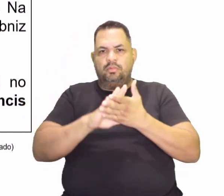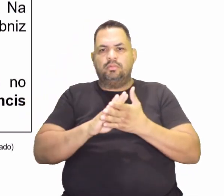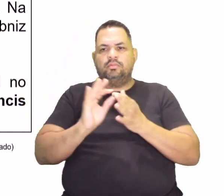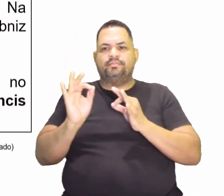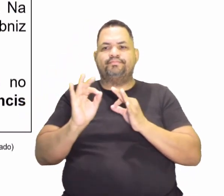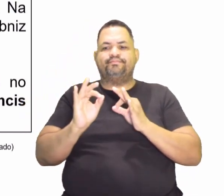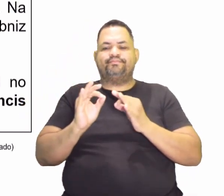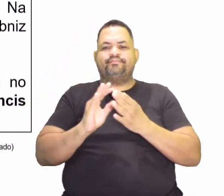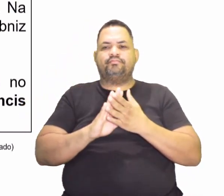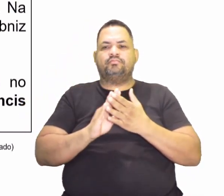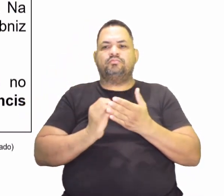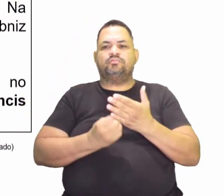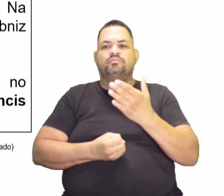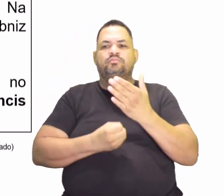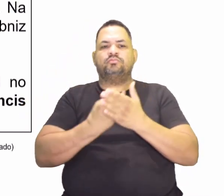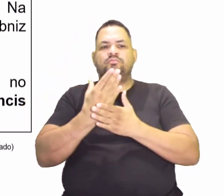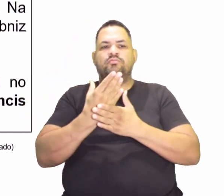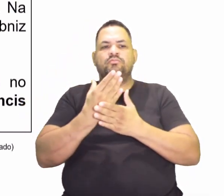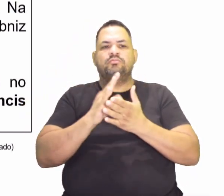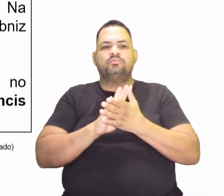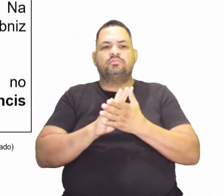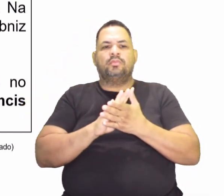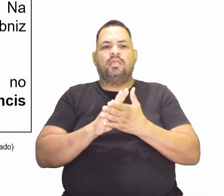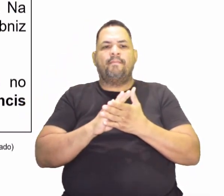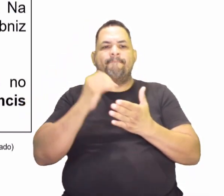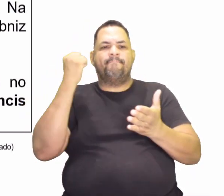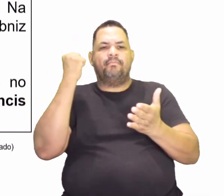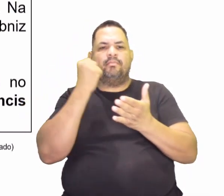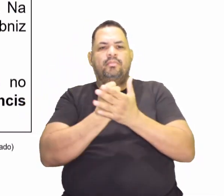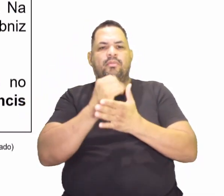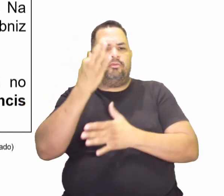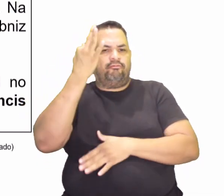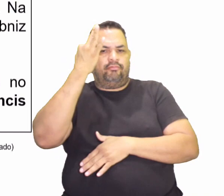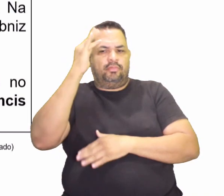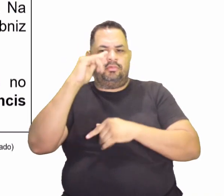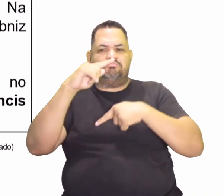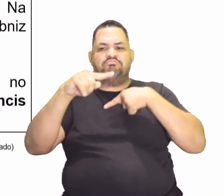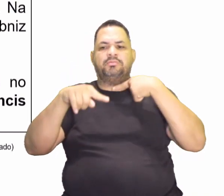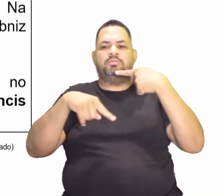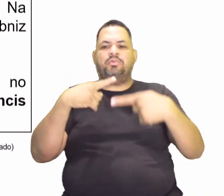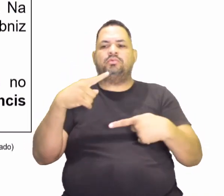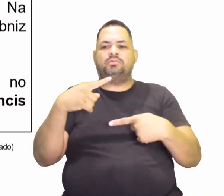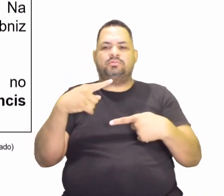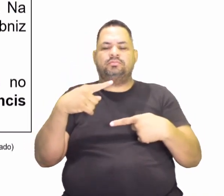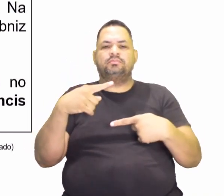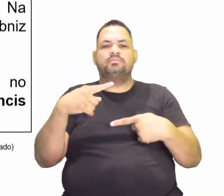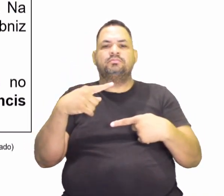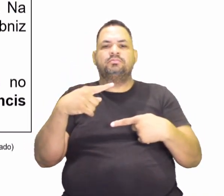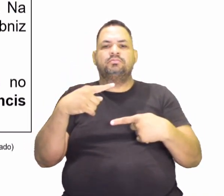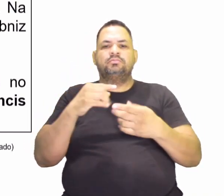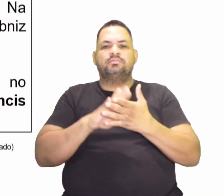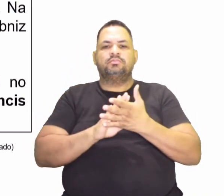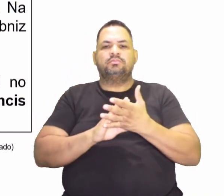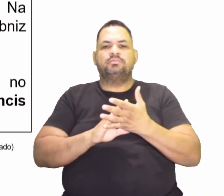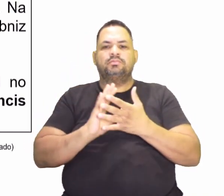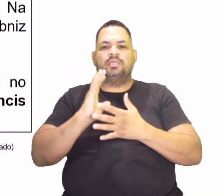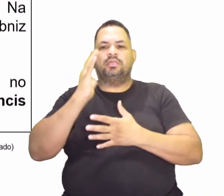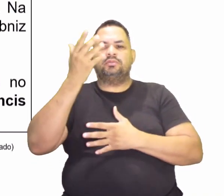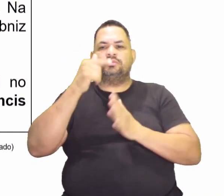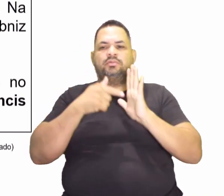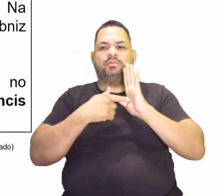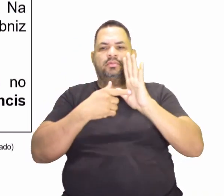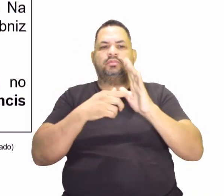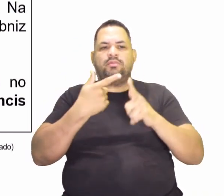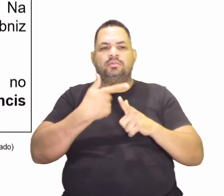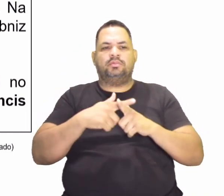Relativas ao conhecimento. Derivou-se a ênfase que marcaria a filosofia daí por diante. As soluções apresentadas para